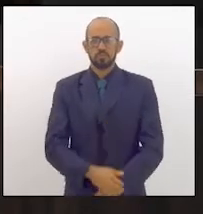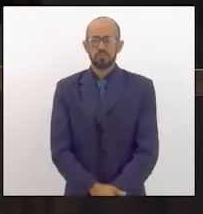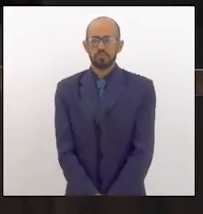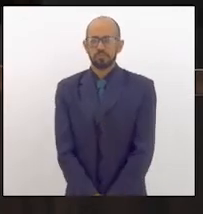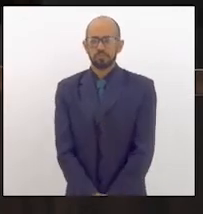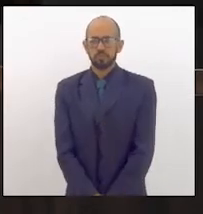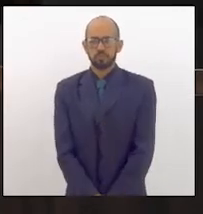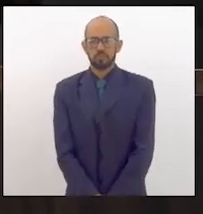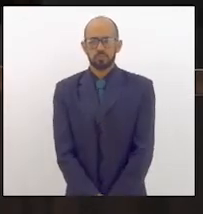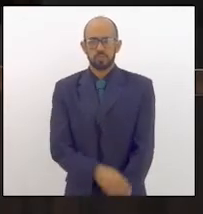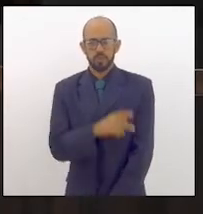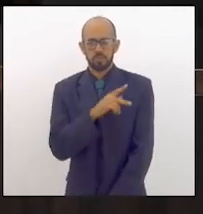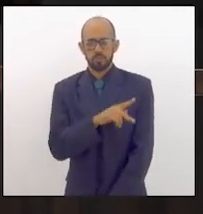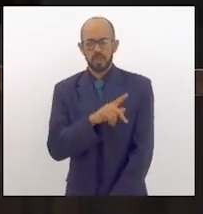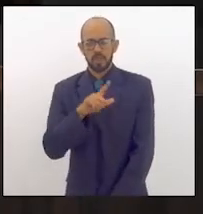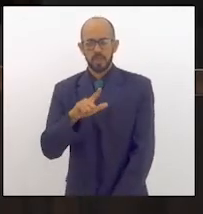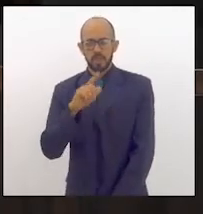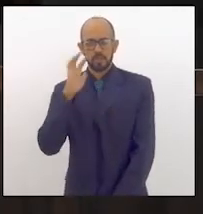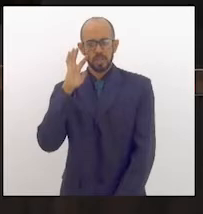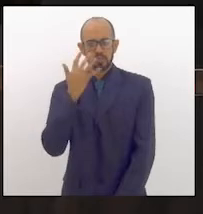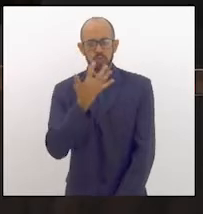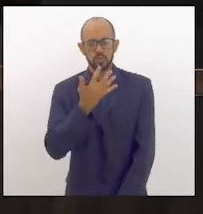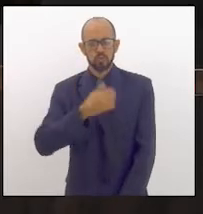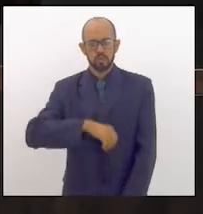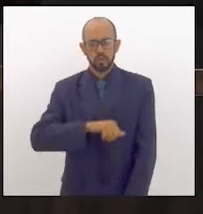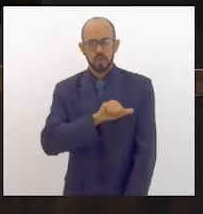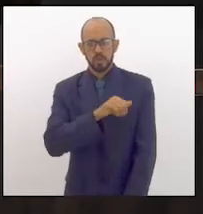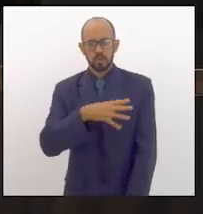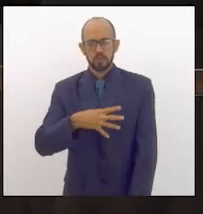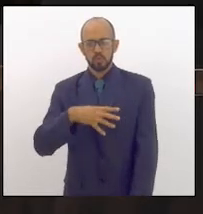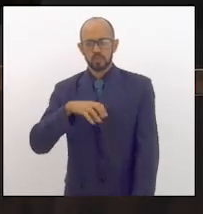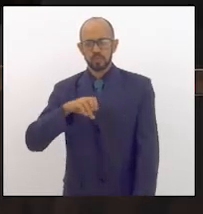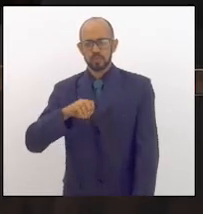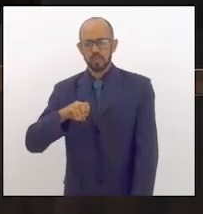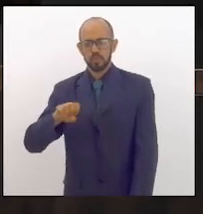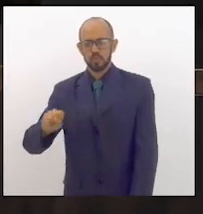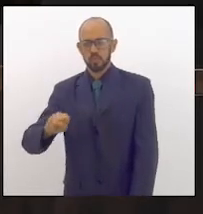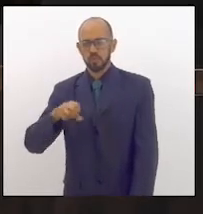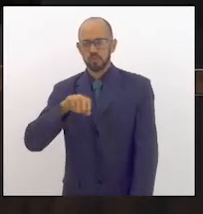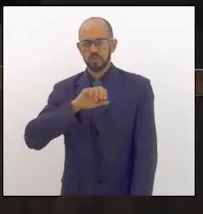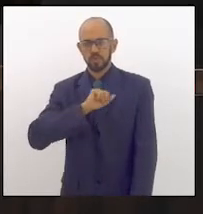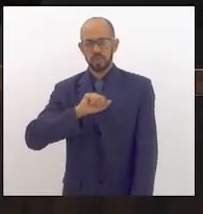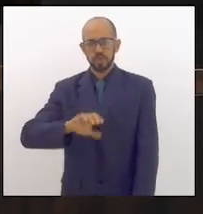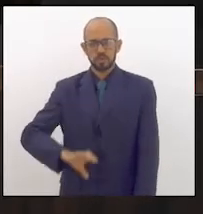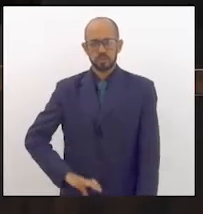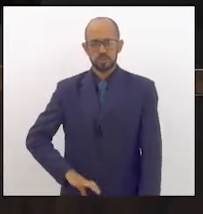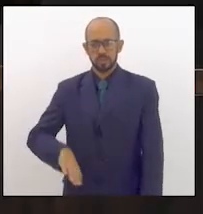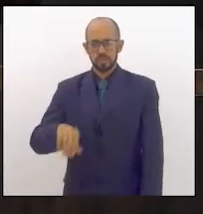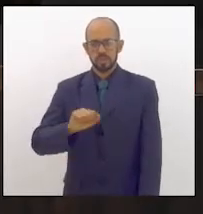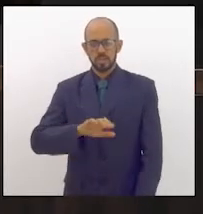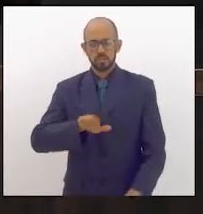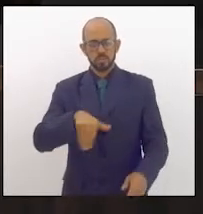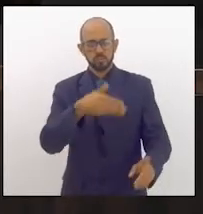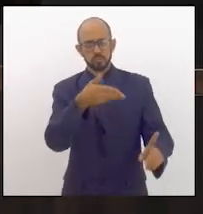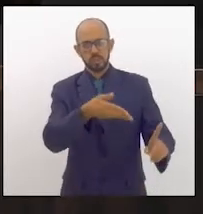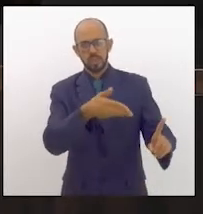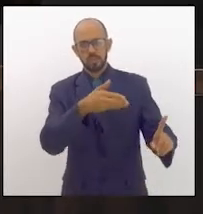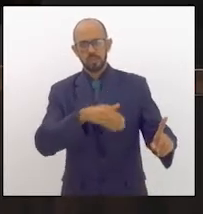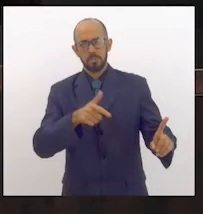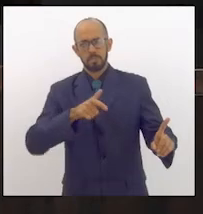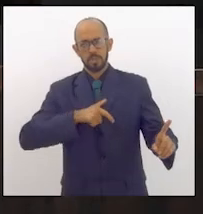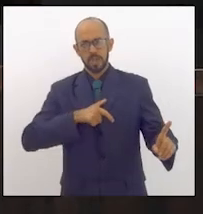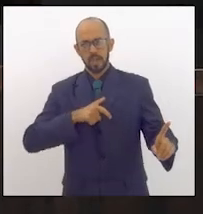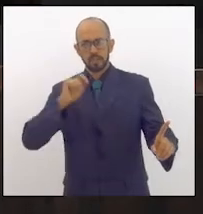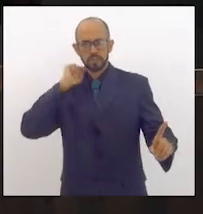pode jogar projeto de resolução 1408 de 22 de autoria do deputado André Ceciliano concede a medalha Tiradentes e respectivo